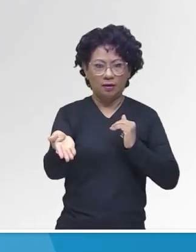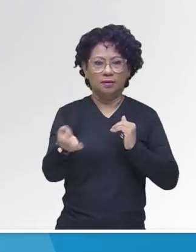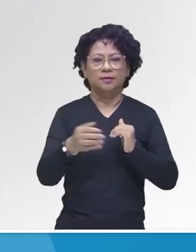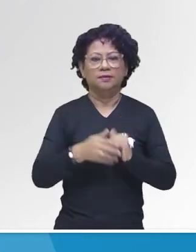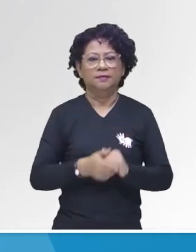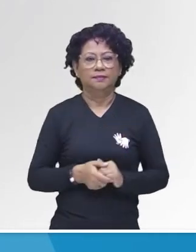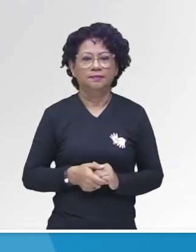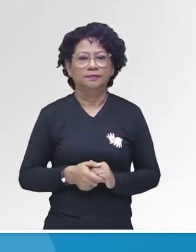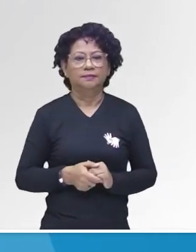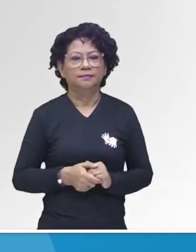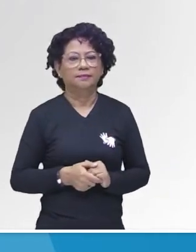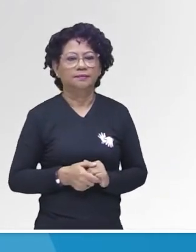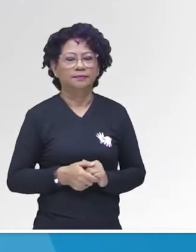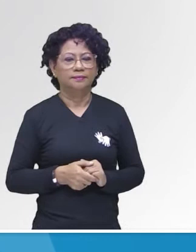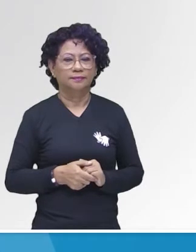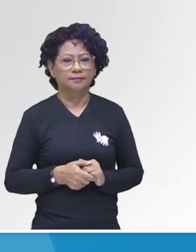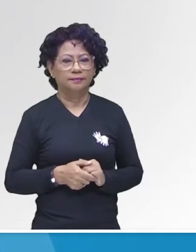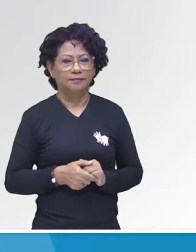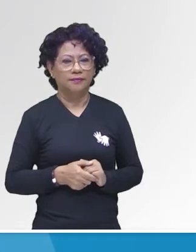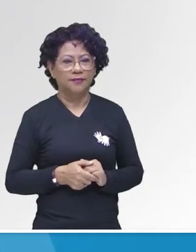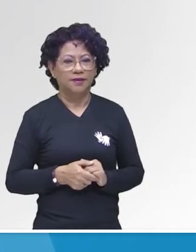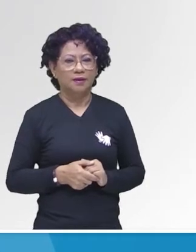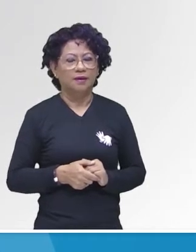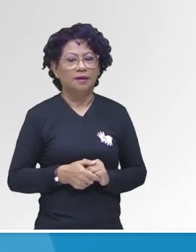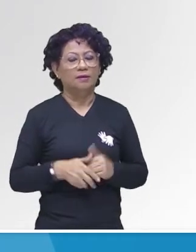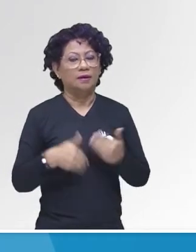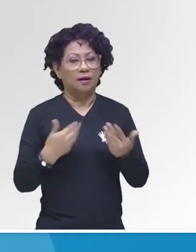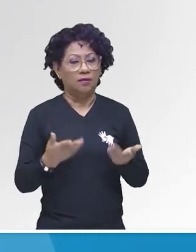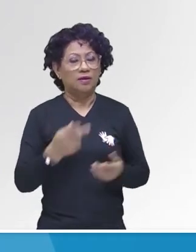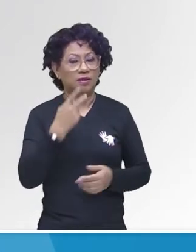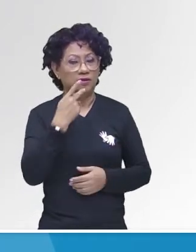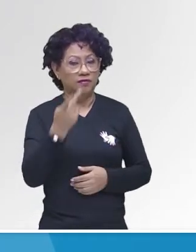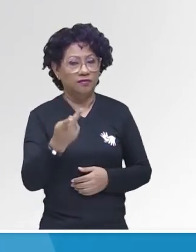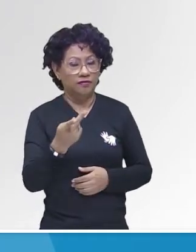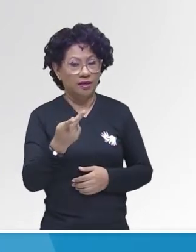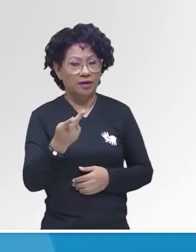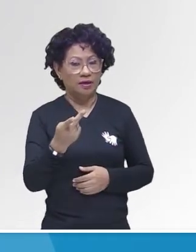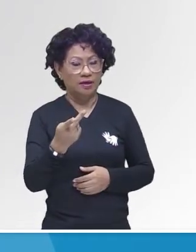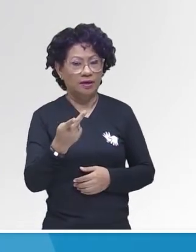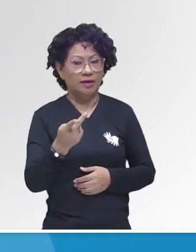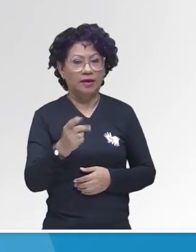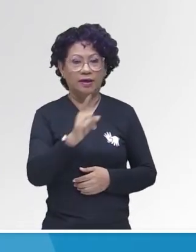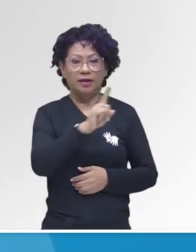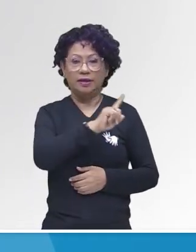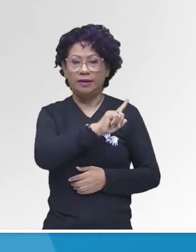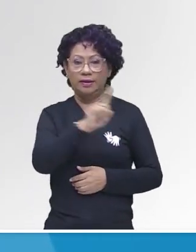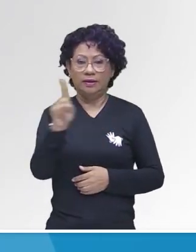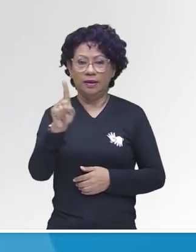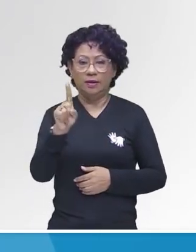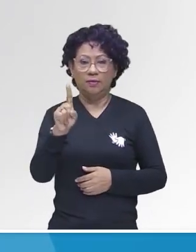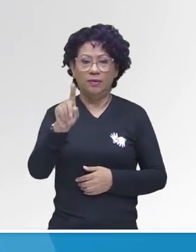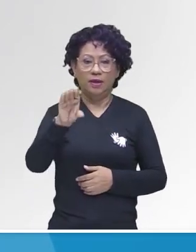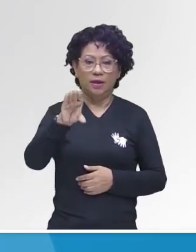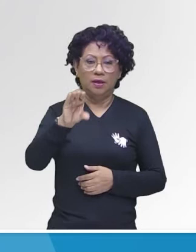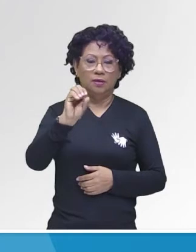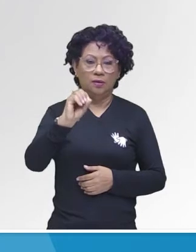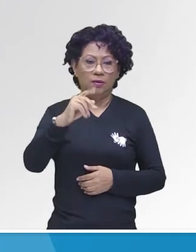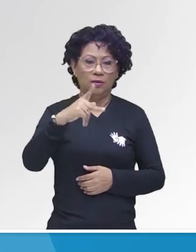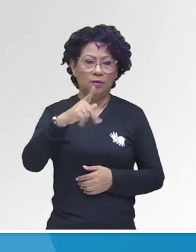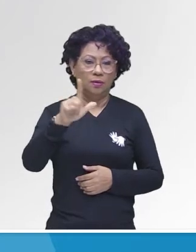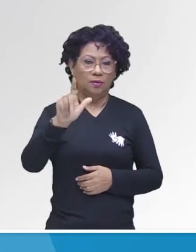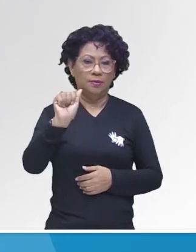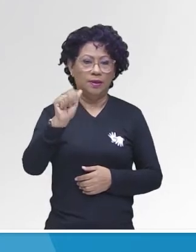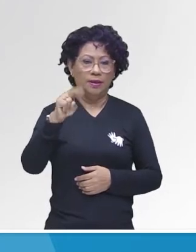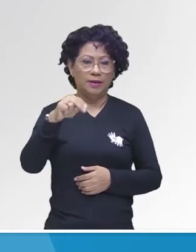esses pontos são coplanares. Nesse caso, então, a gente diz que eles não são coplanares.